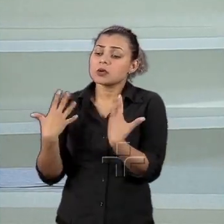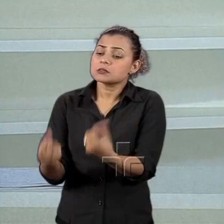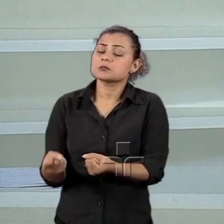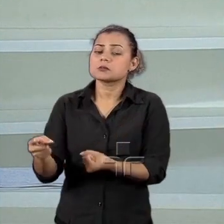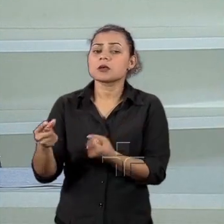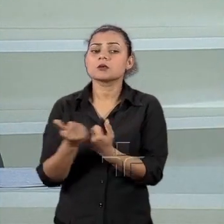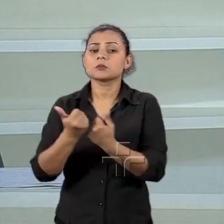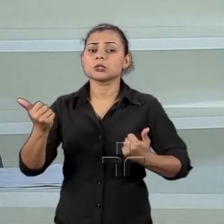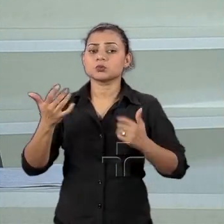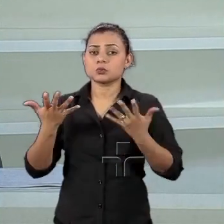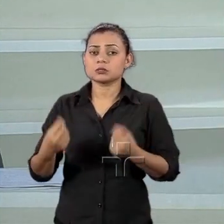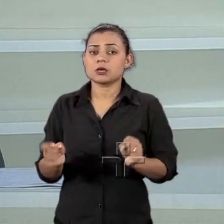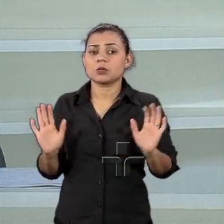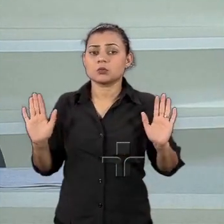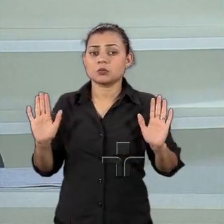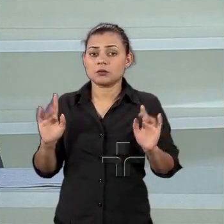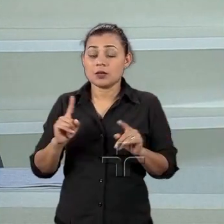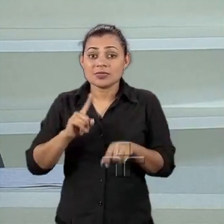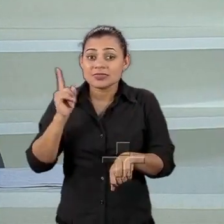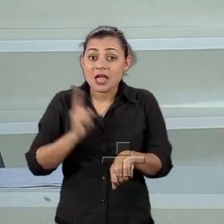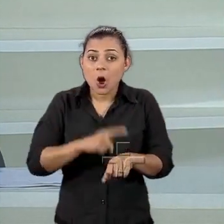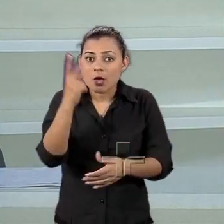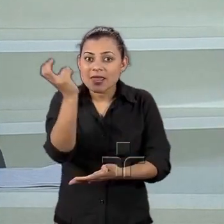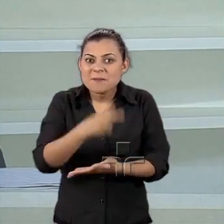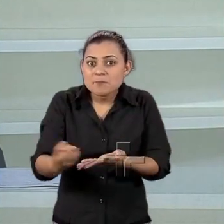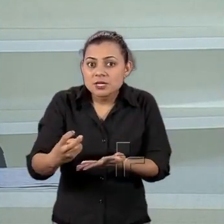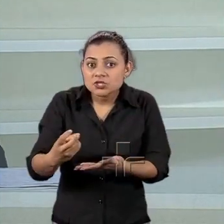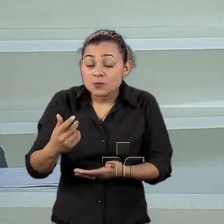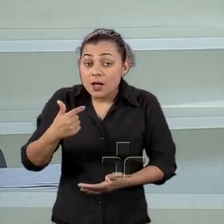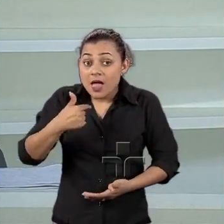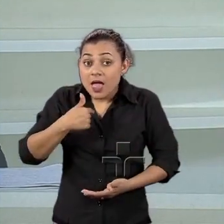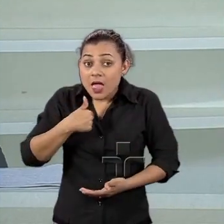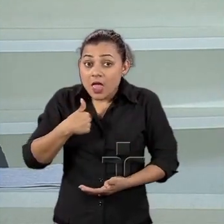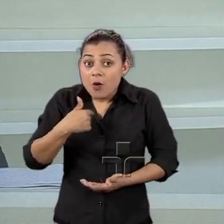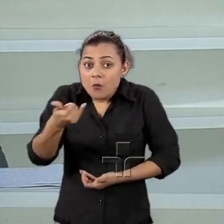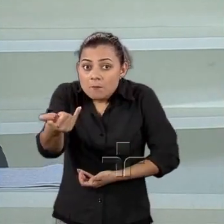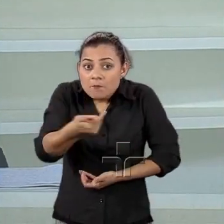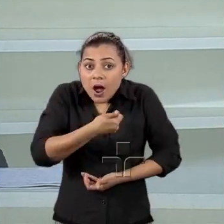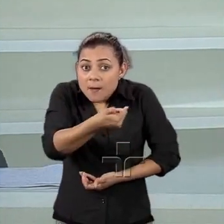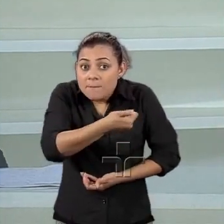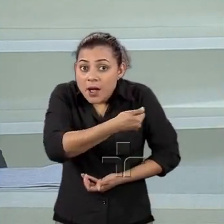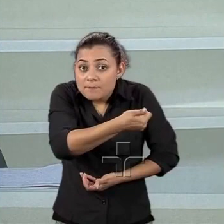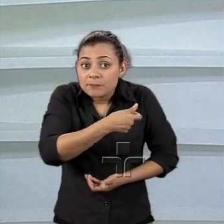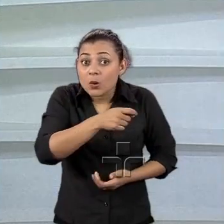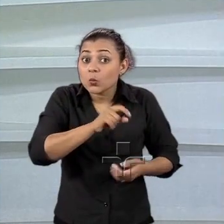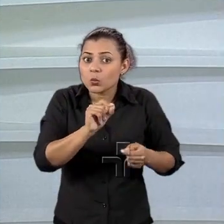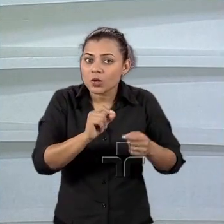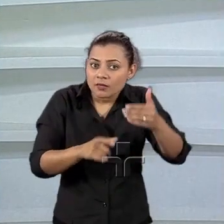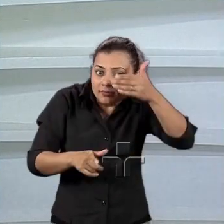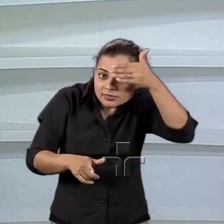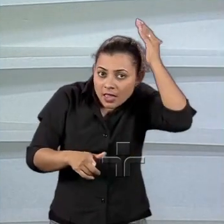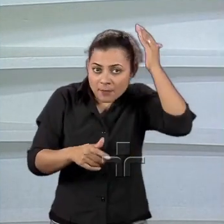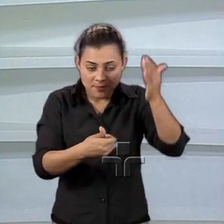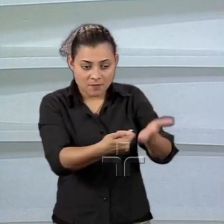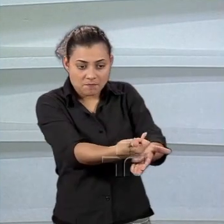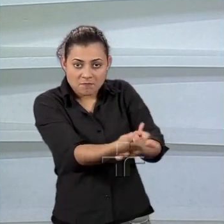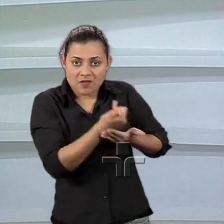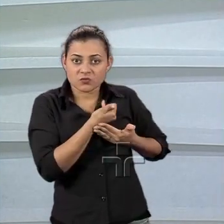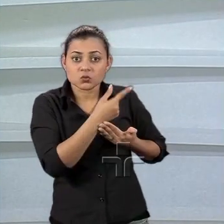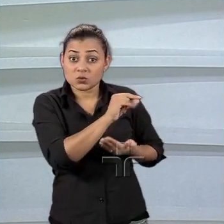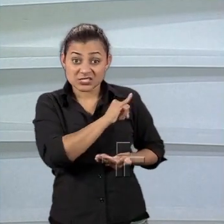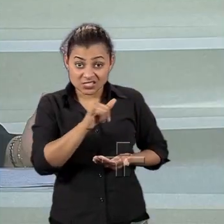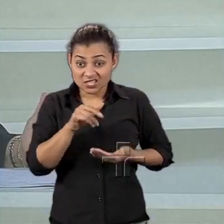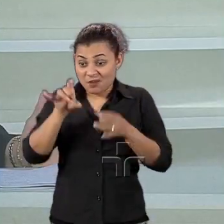nesse assunto. Quando chegou a hora do impeachment, eu recebi sinalização direta de Michel Temer que se eu deixasse